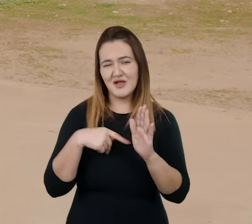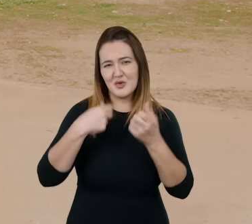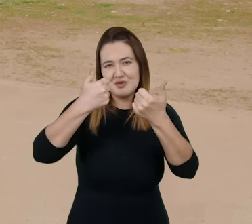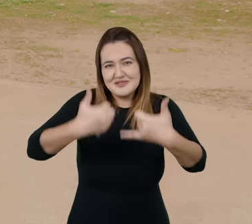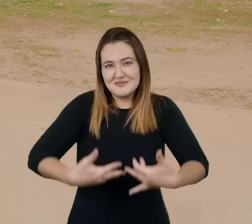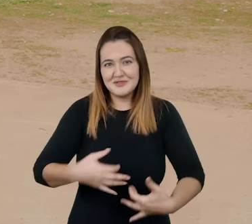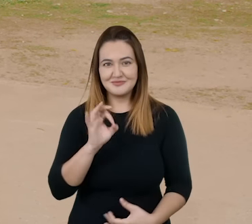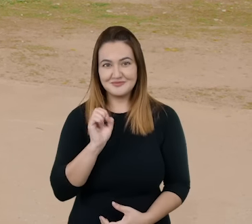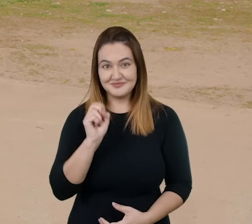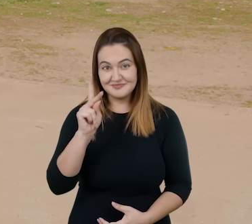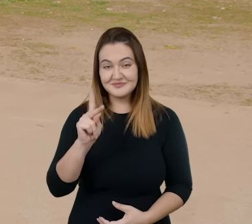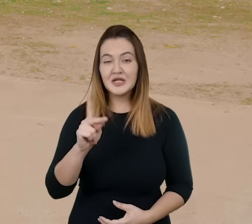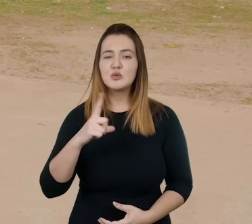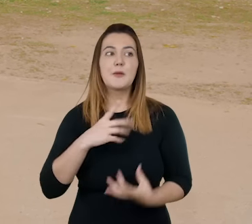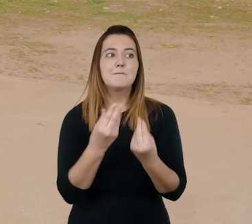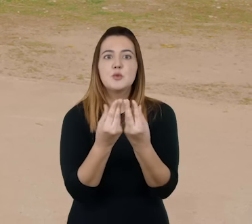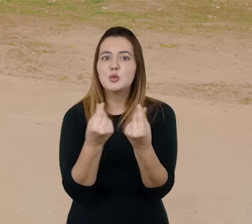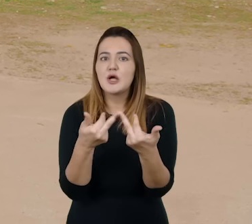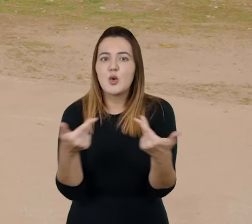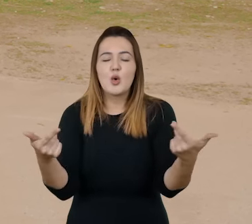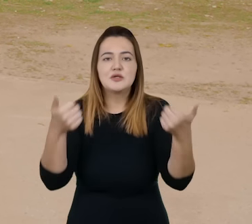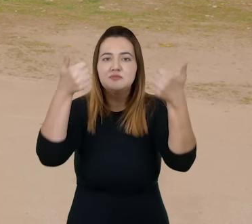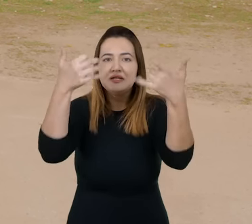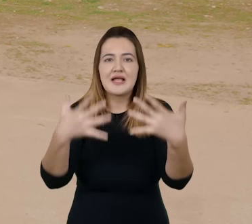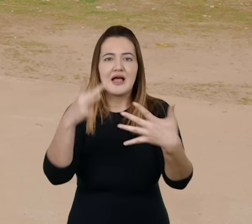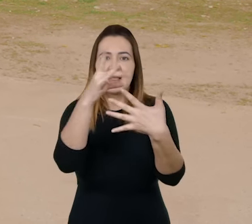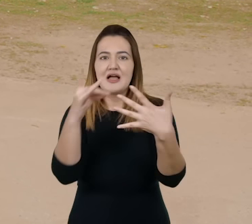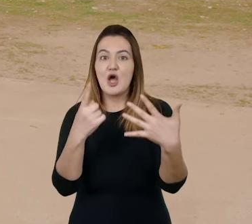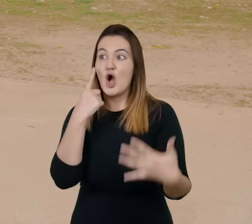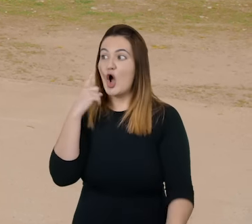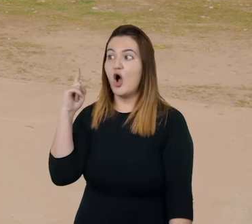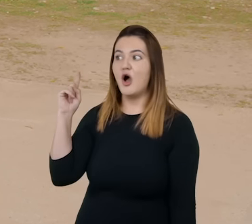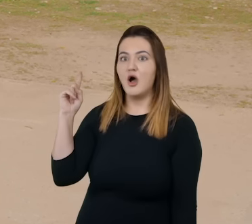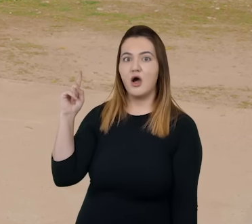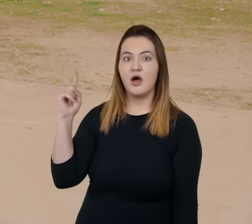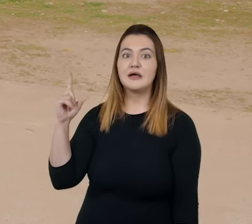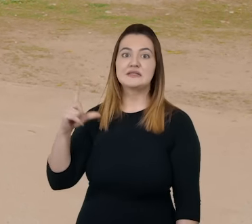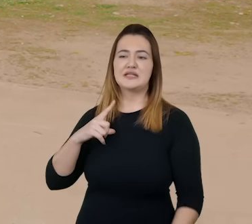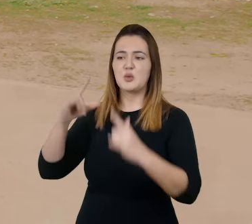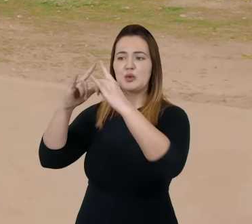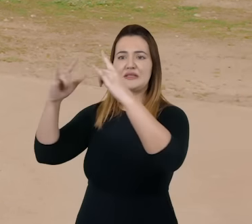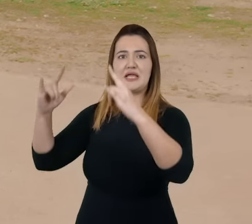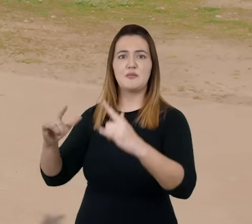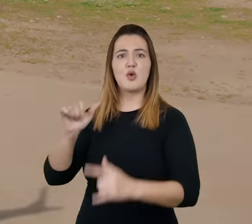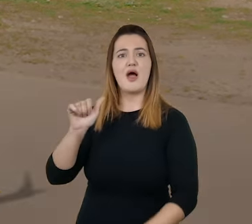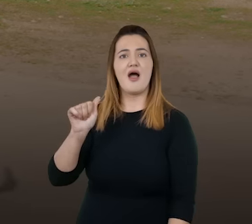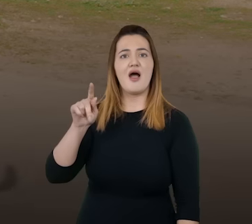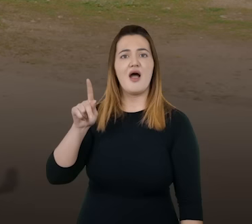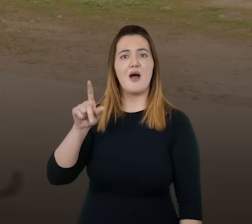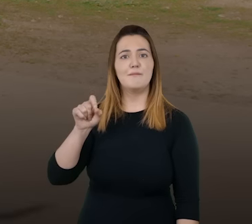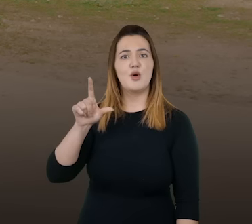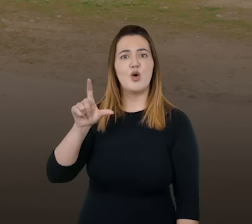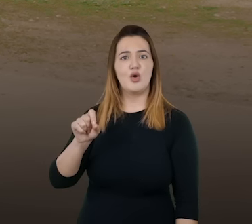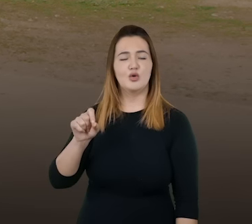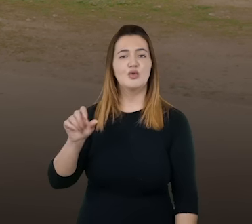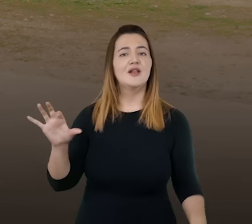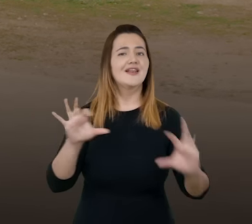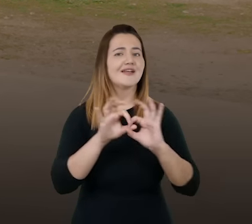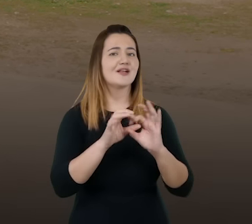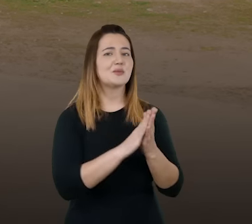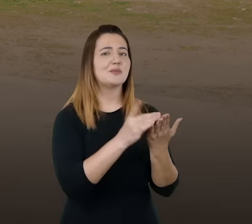Eu ainda tenho muito para mostrar para vocês. Olha aquelas ruínas ali, o templo de Apolo. E você vai ver a relação de tudo isso com a